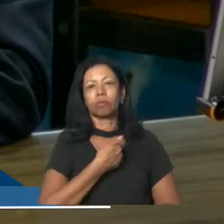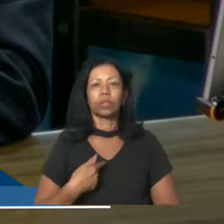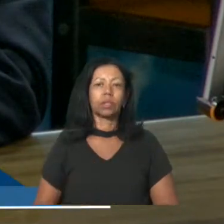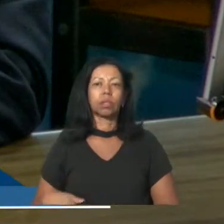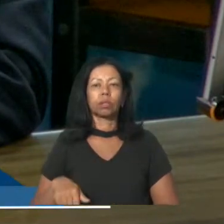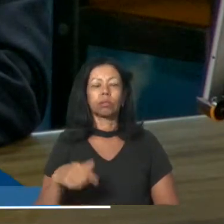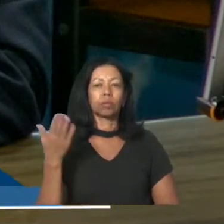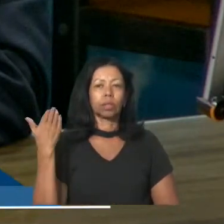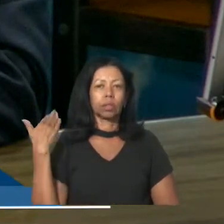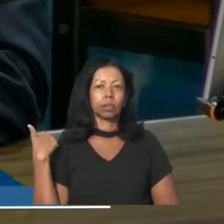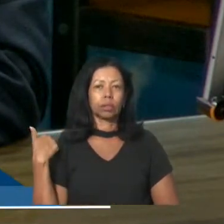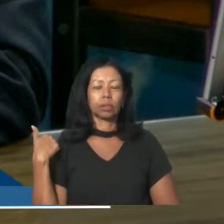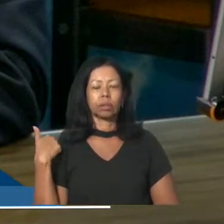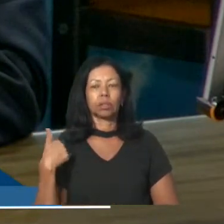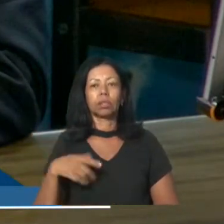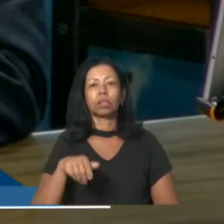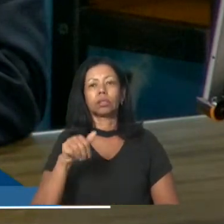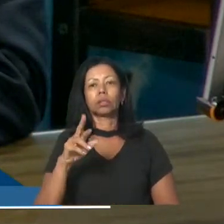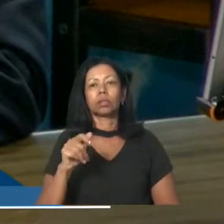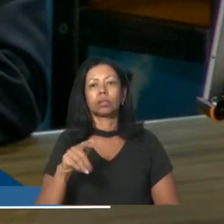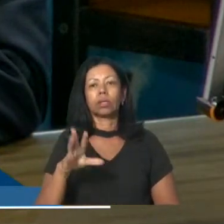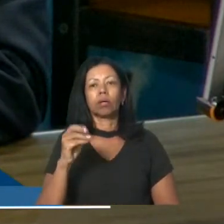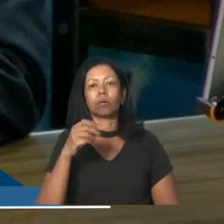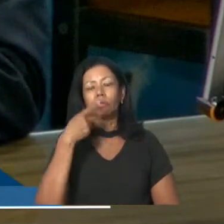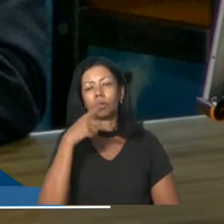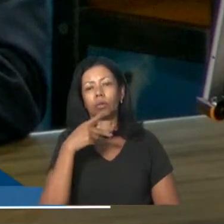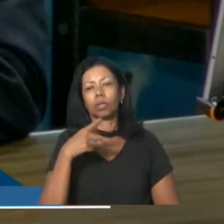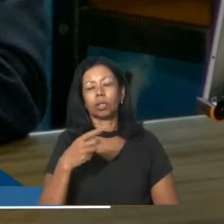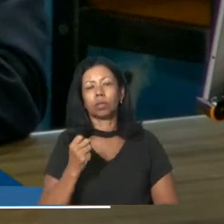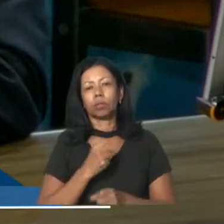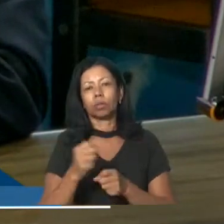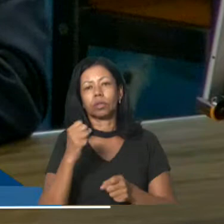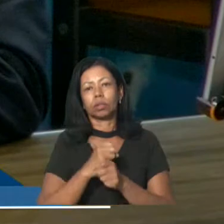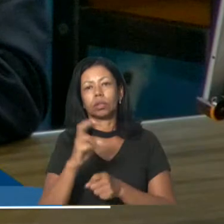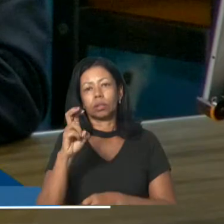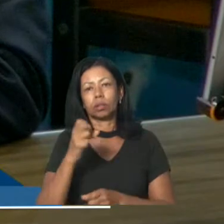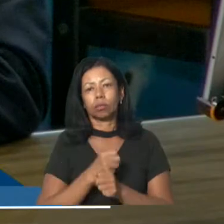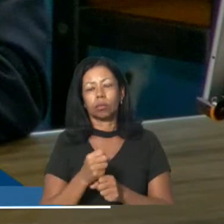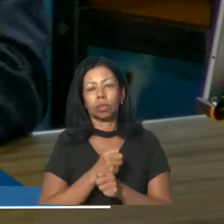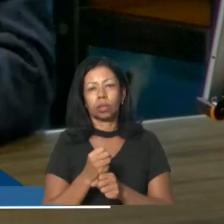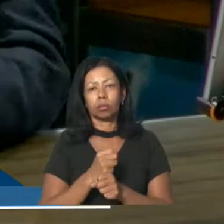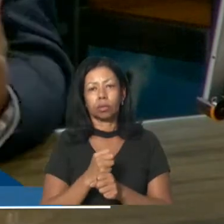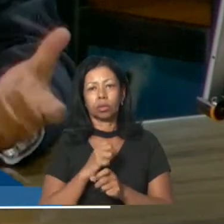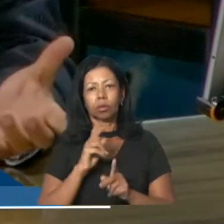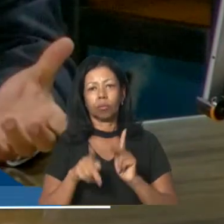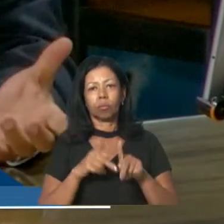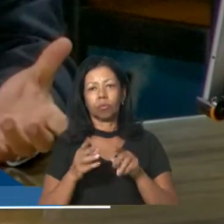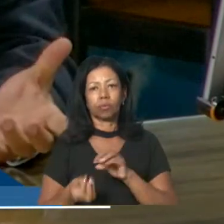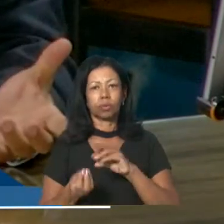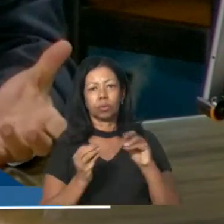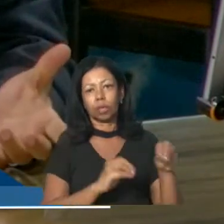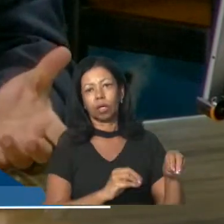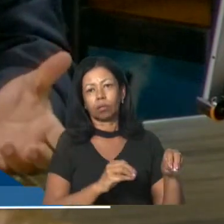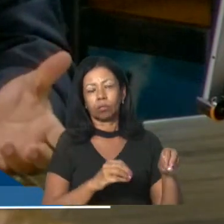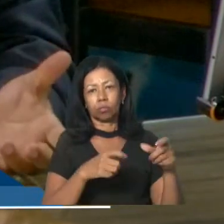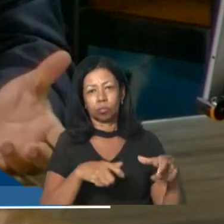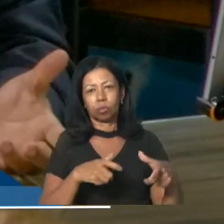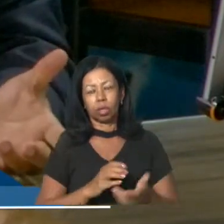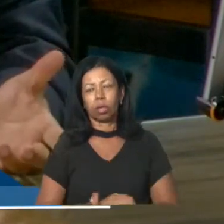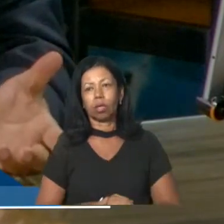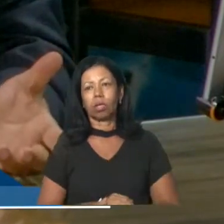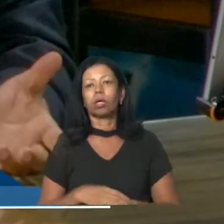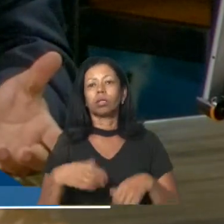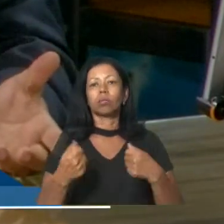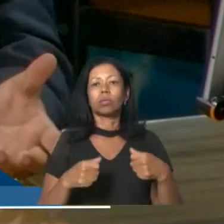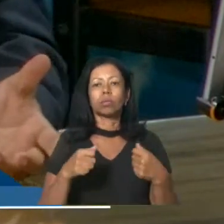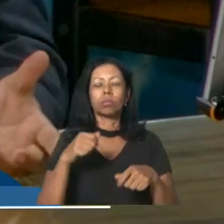Alckmin, o ex-governador Geraldo Alckmin, falou que seria construído em 5 anos a retirada de todo aquele pessoal ali. Que nós temos que